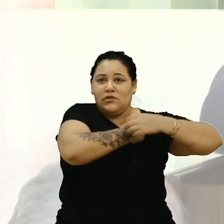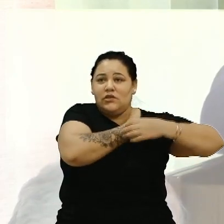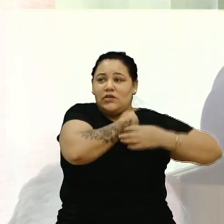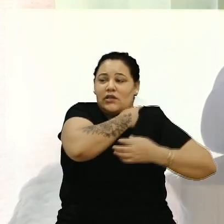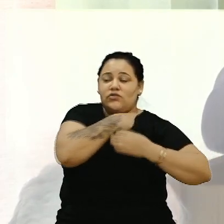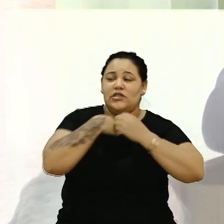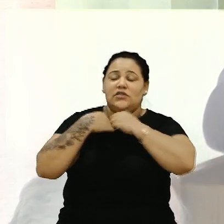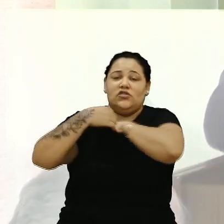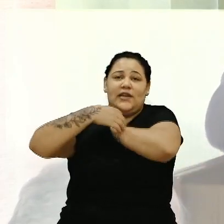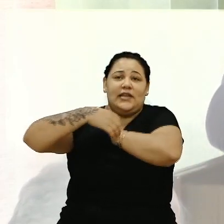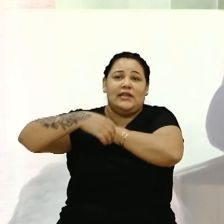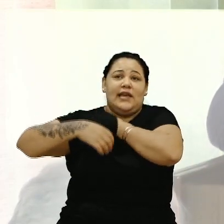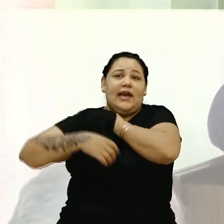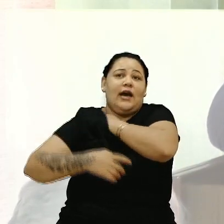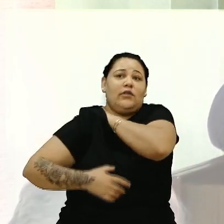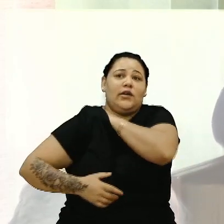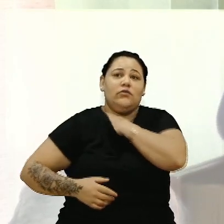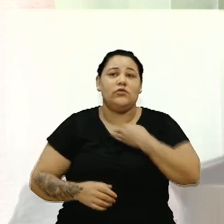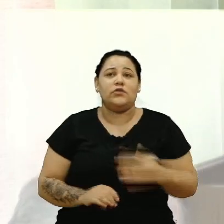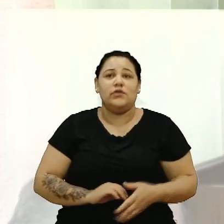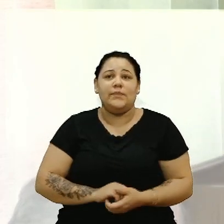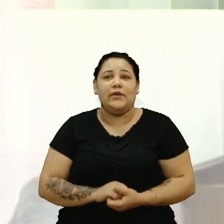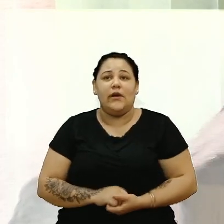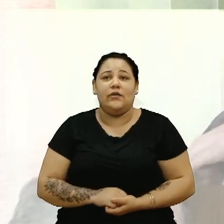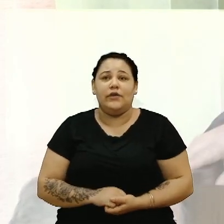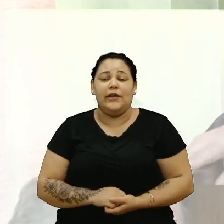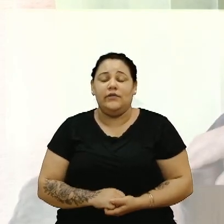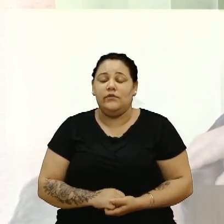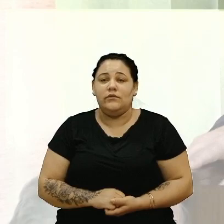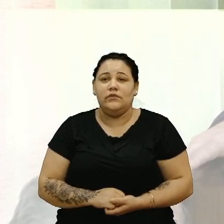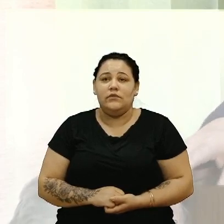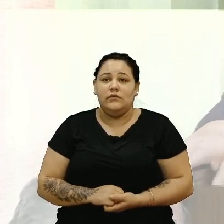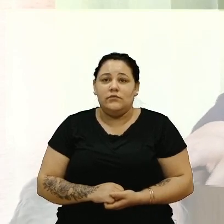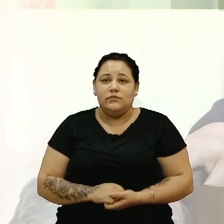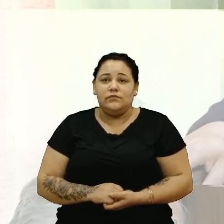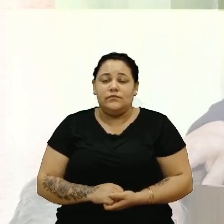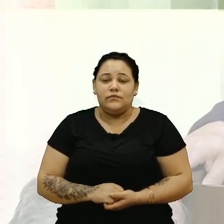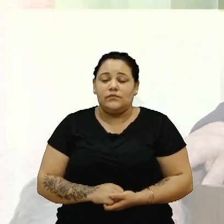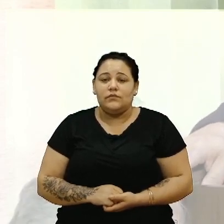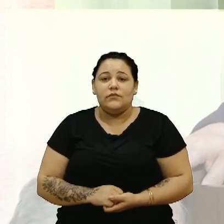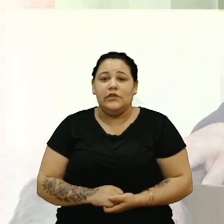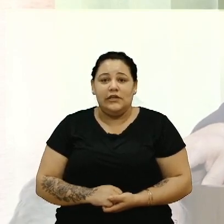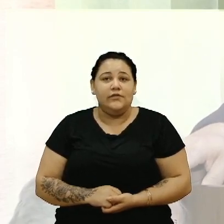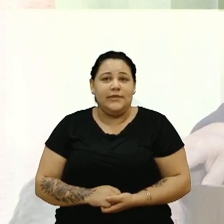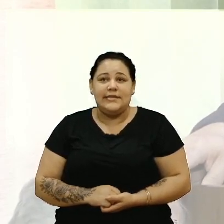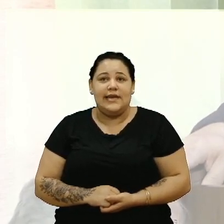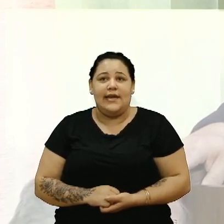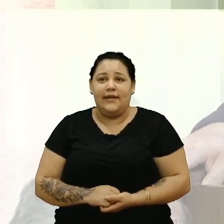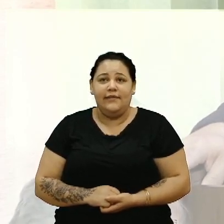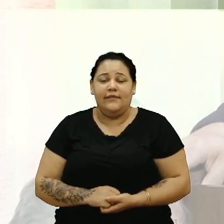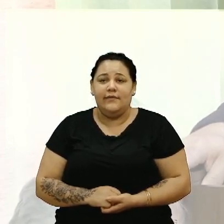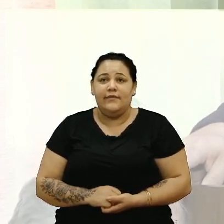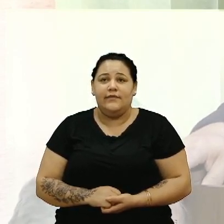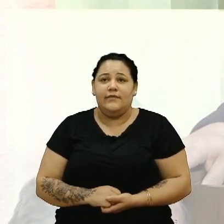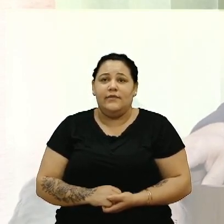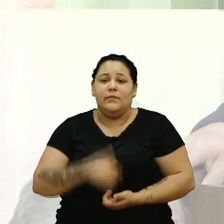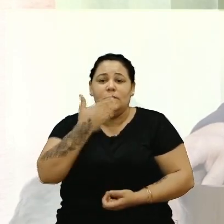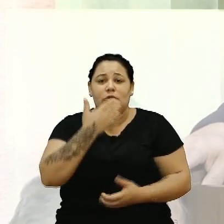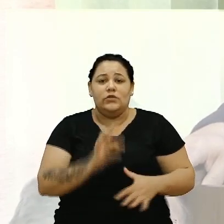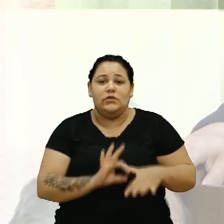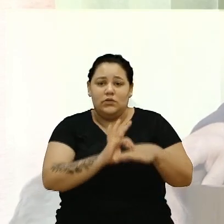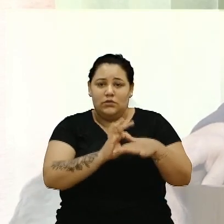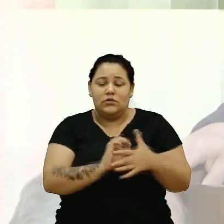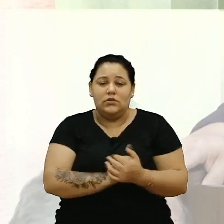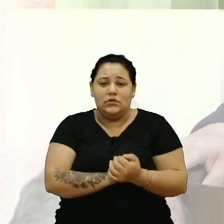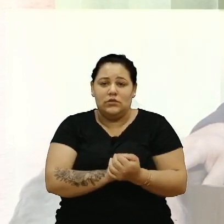é uma declaração de líder no momento oportuno. Uma parte, vereador Lucas Gil. Líder,